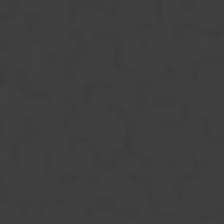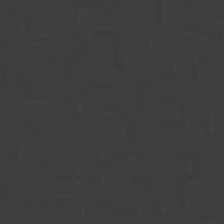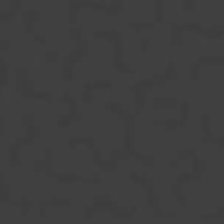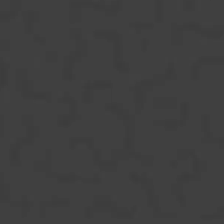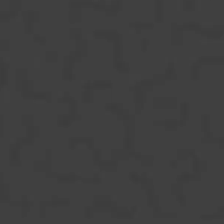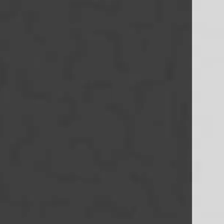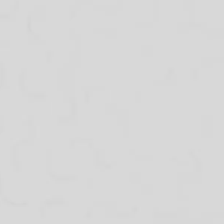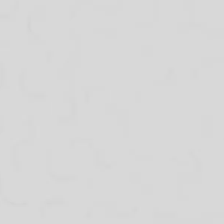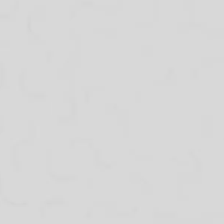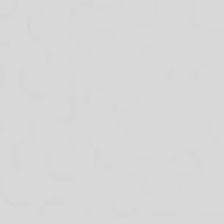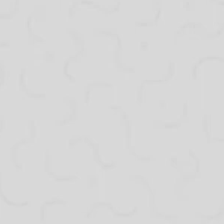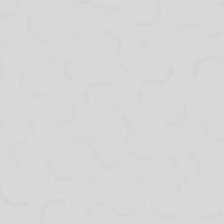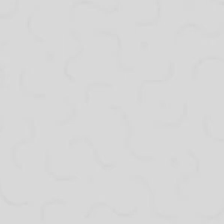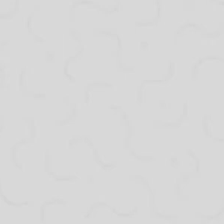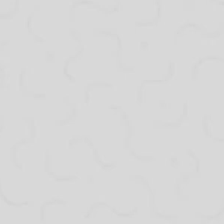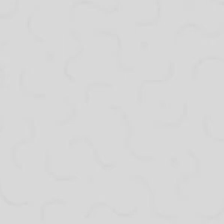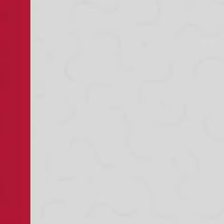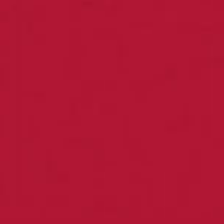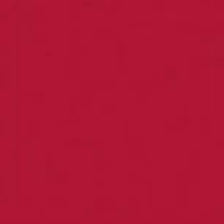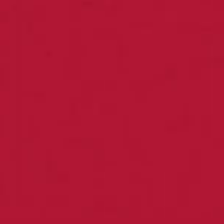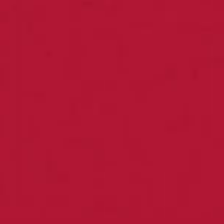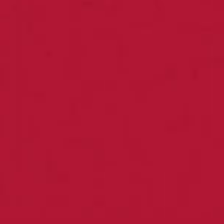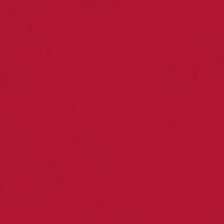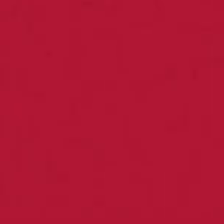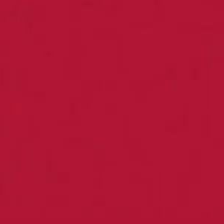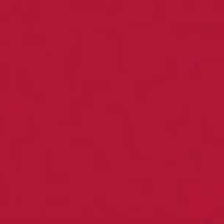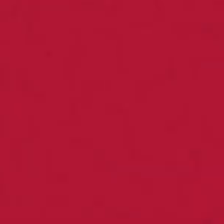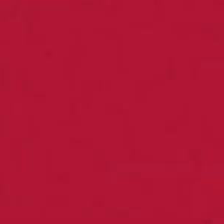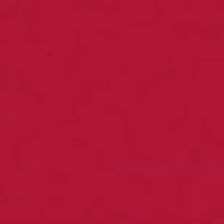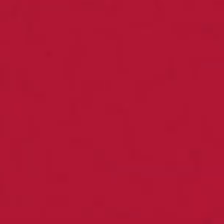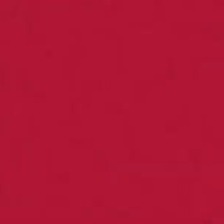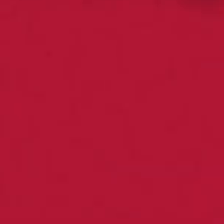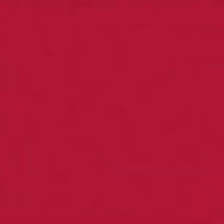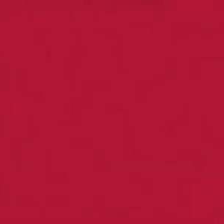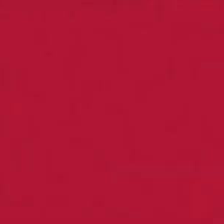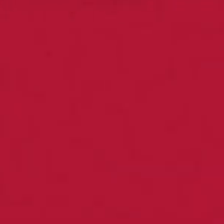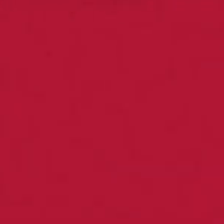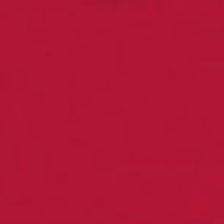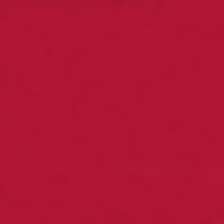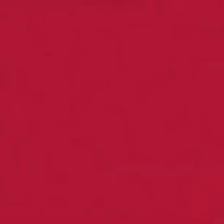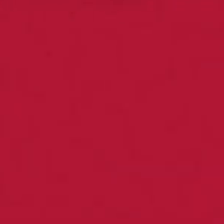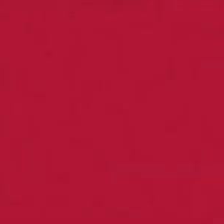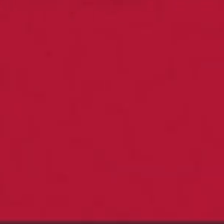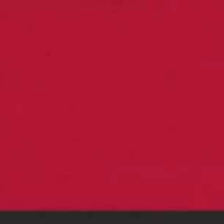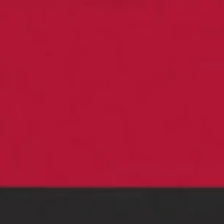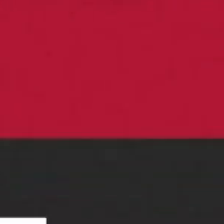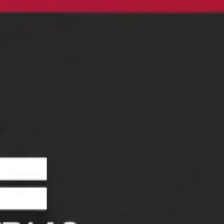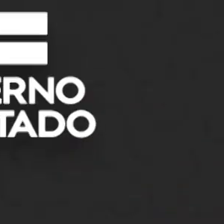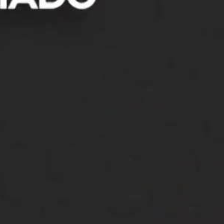sua casa. Faça a sua parte. Juntos, nós podemos combater o mosquito.